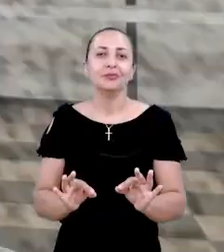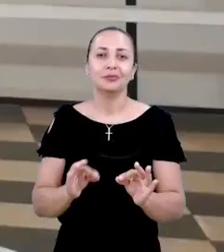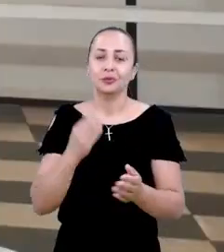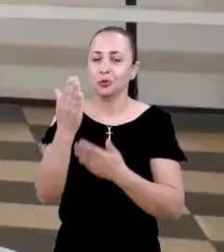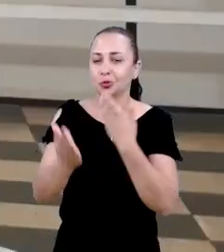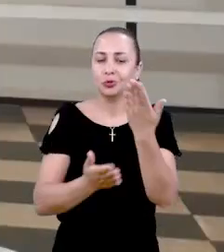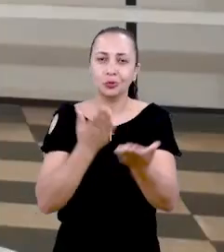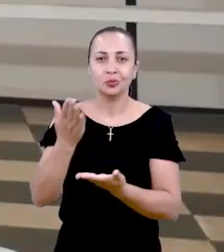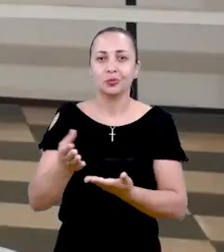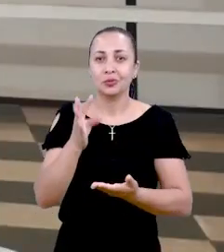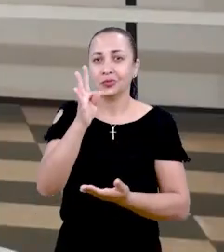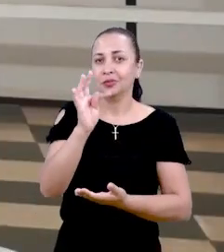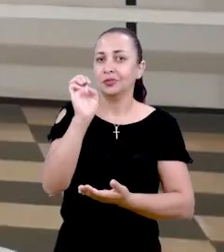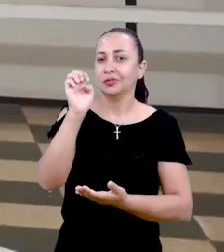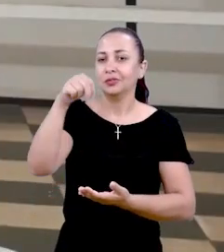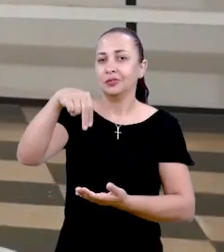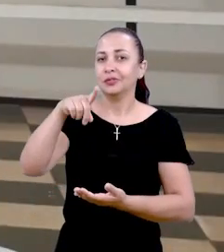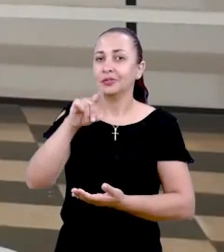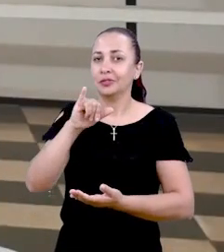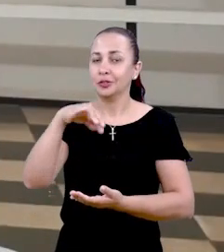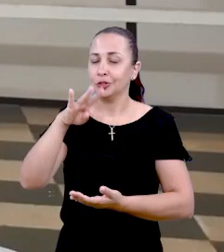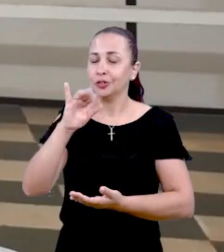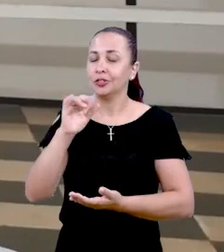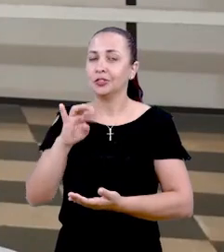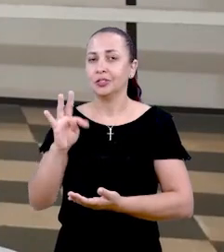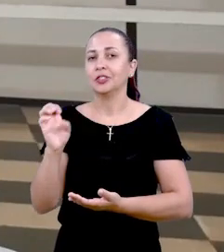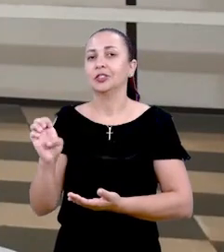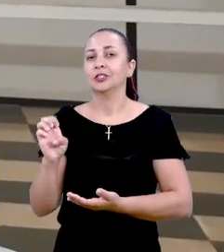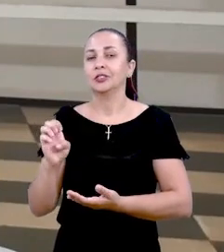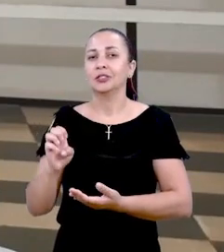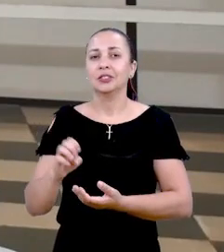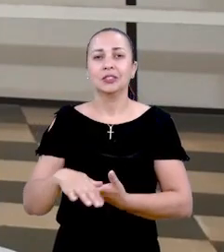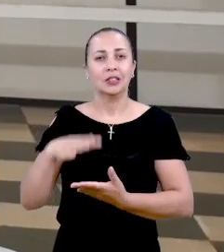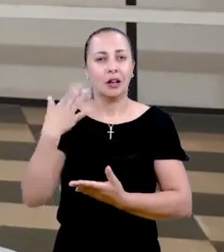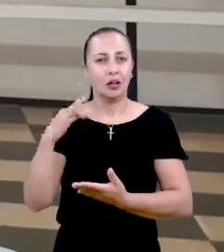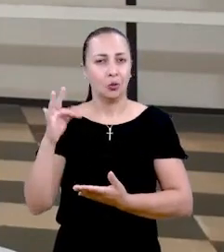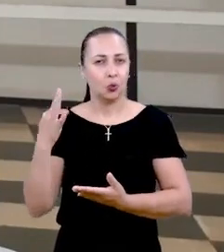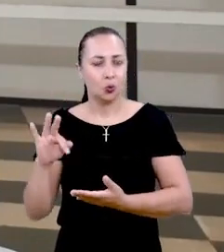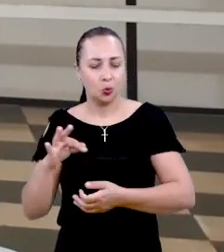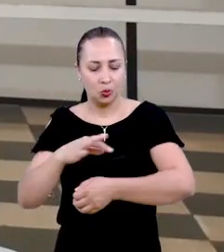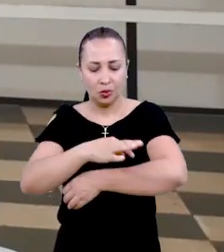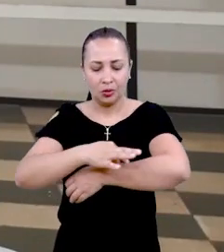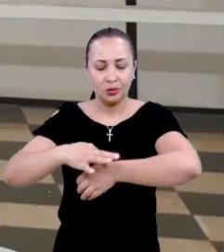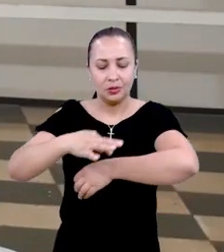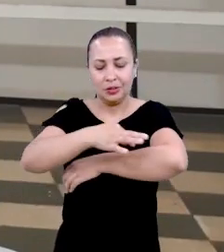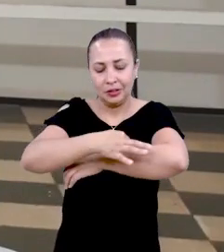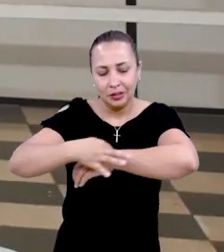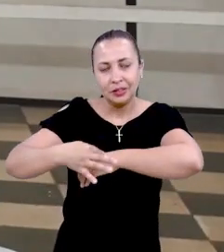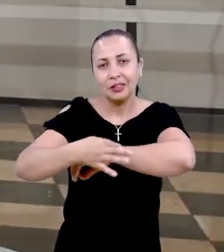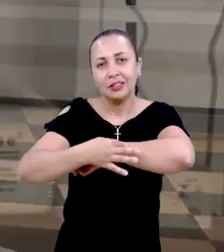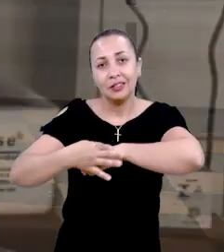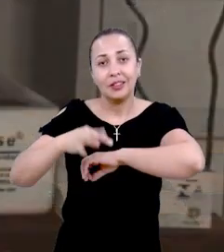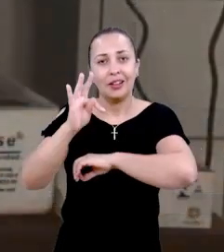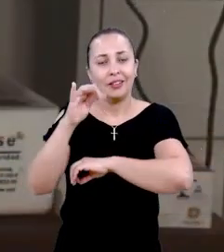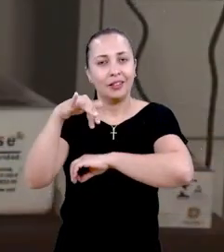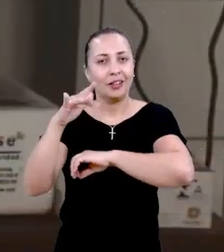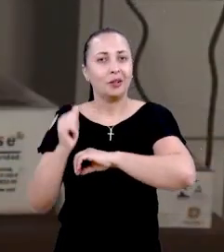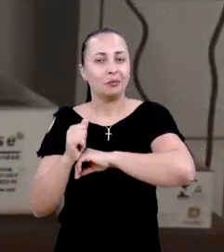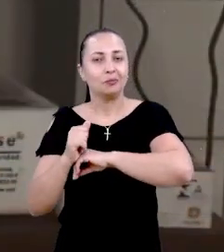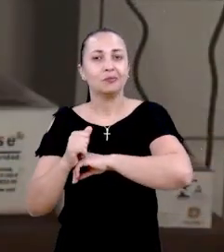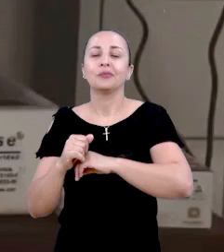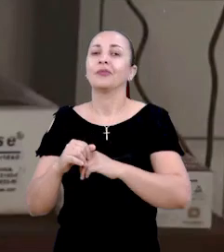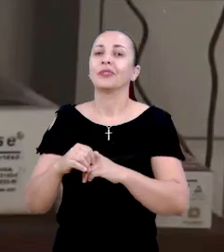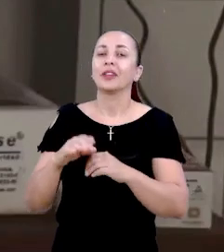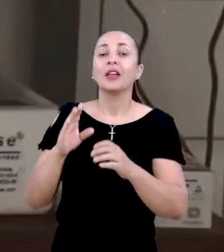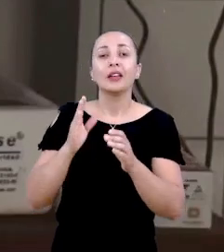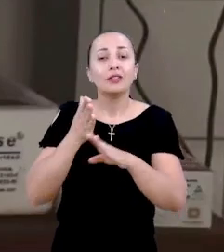de tendinite, que é uma lesão do tendão, e que fosse de fácil acesso à comunidade. Então, Bem,